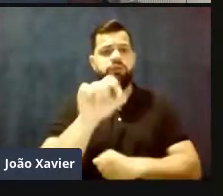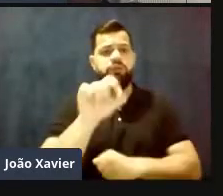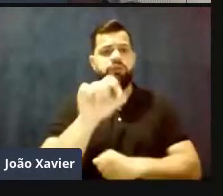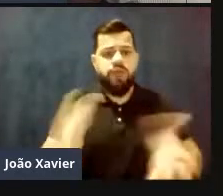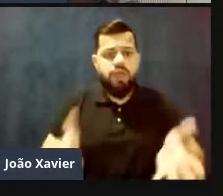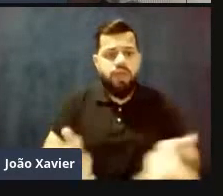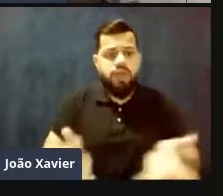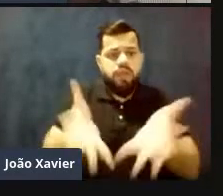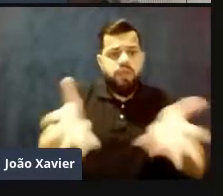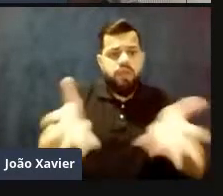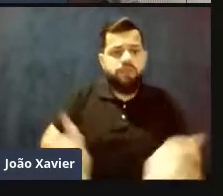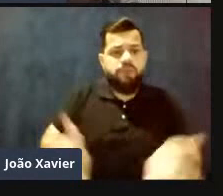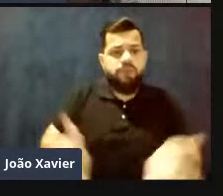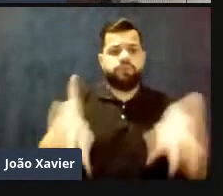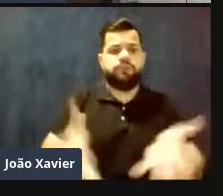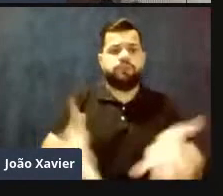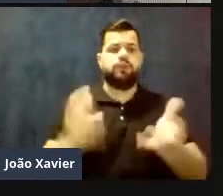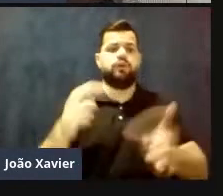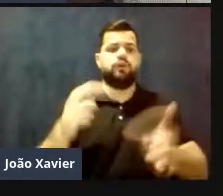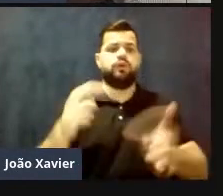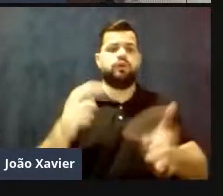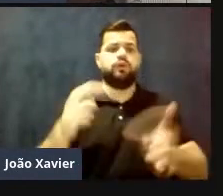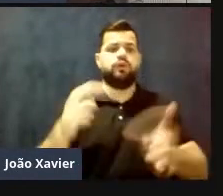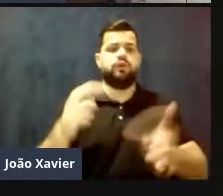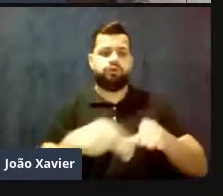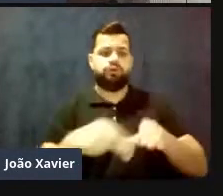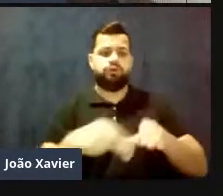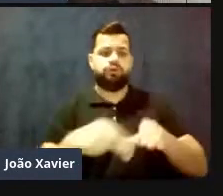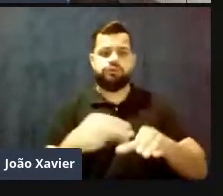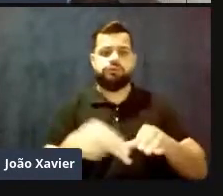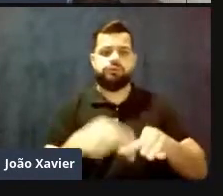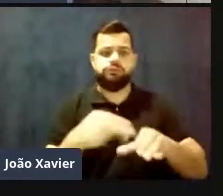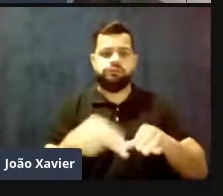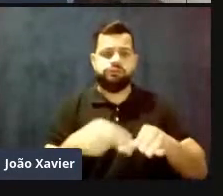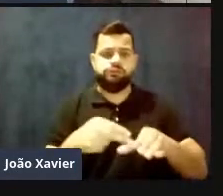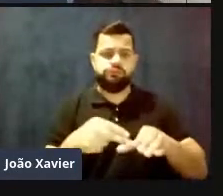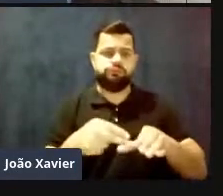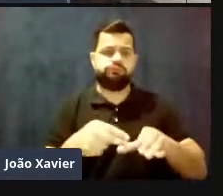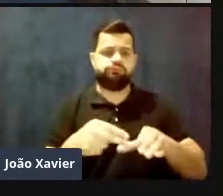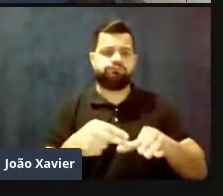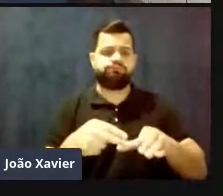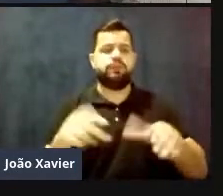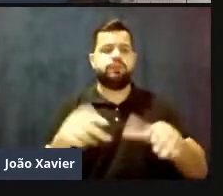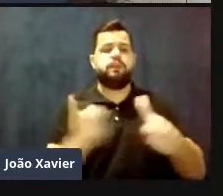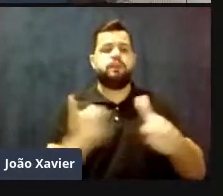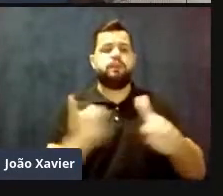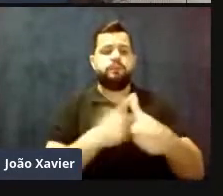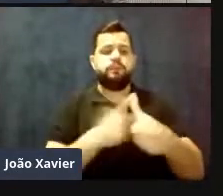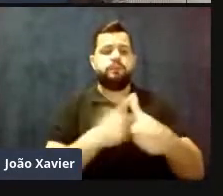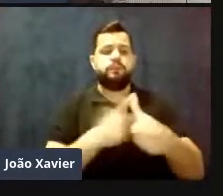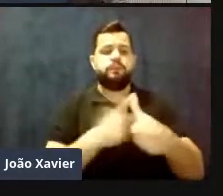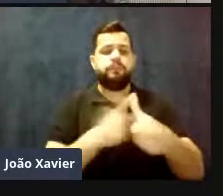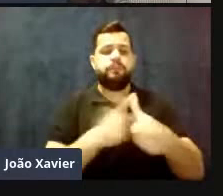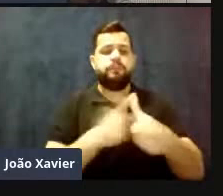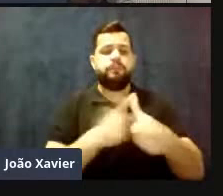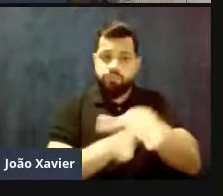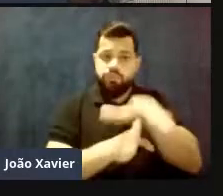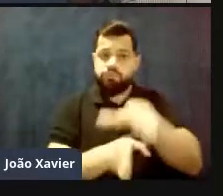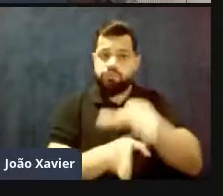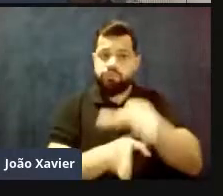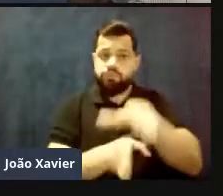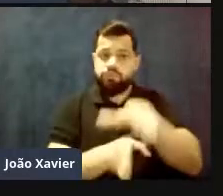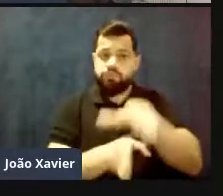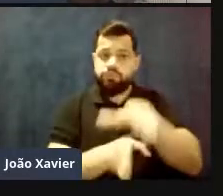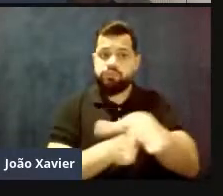fosse fazer o trabalho beira-leito. Essa é a primeira recomendação, a primeira nota técnica, liberada pela diretoria executiva da AMIB, em abril